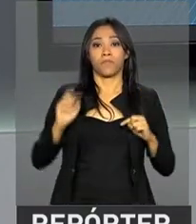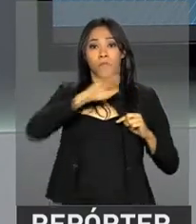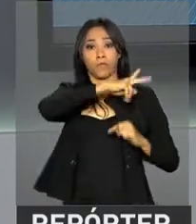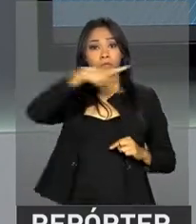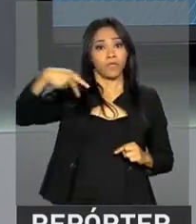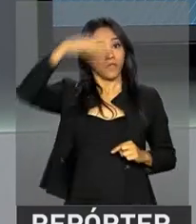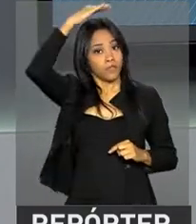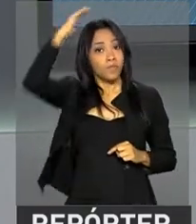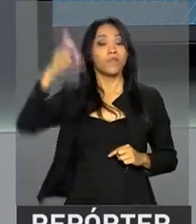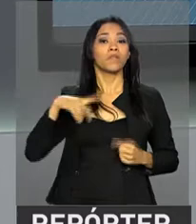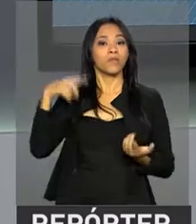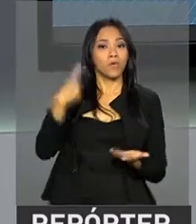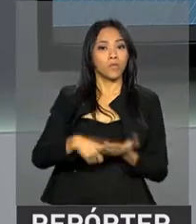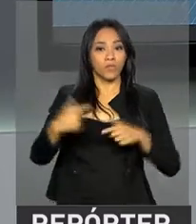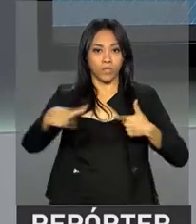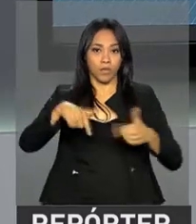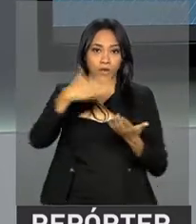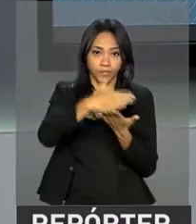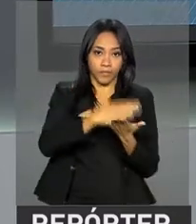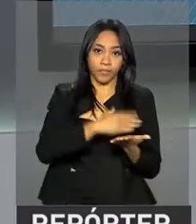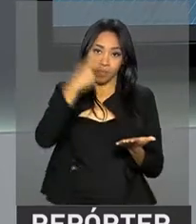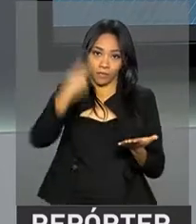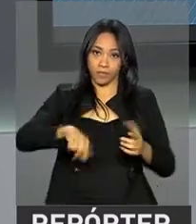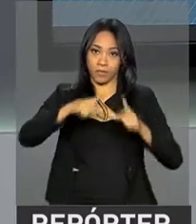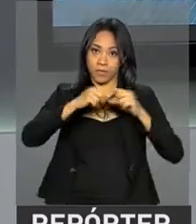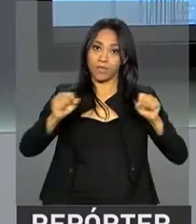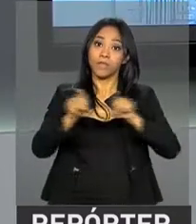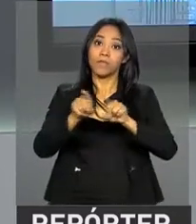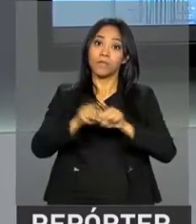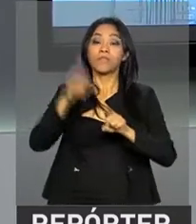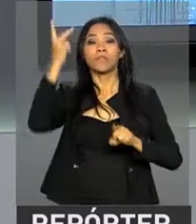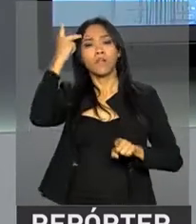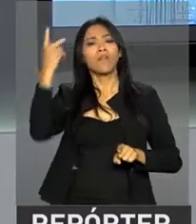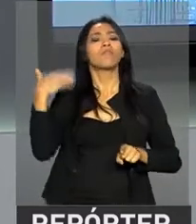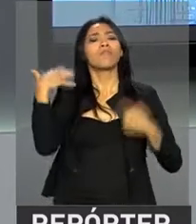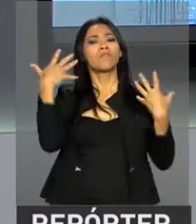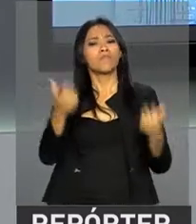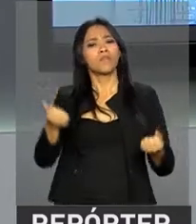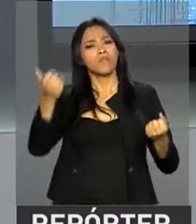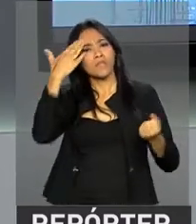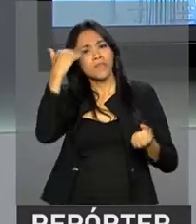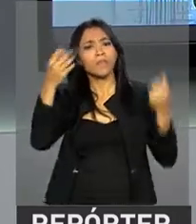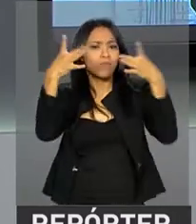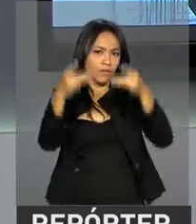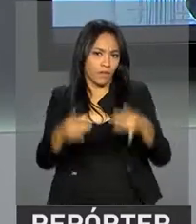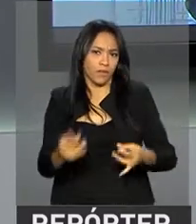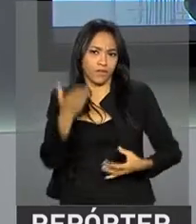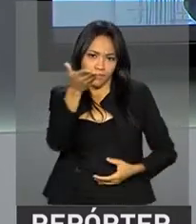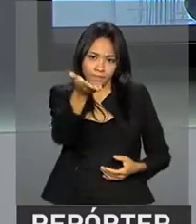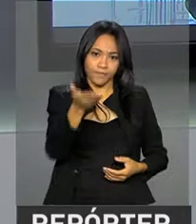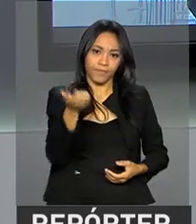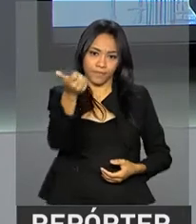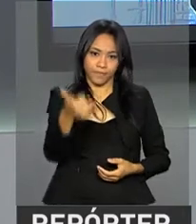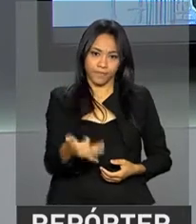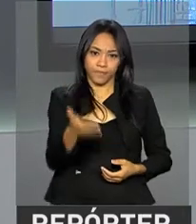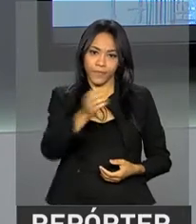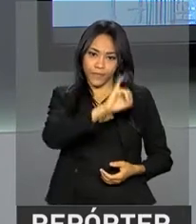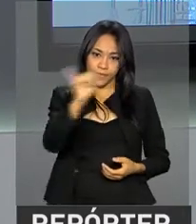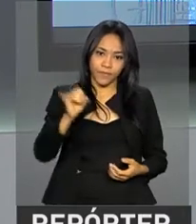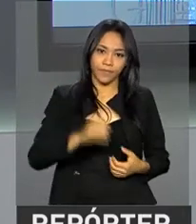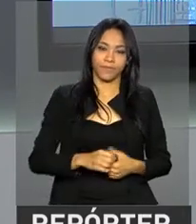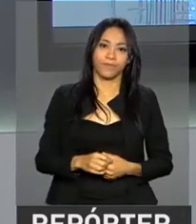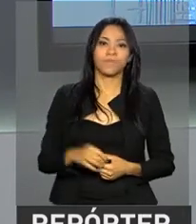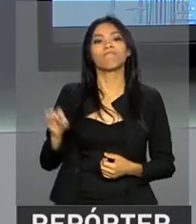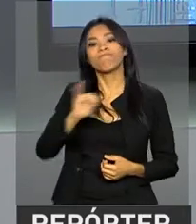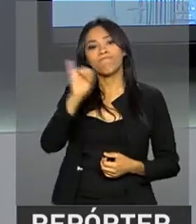brasília e em são paulo vamos então ao palácio do planalto saber os detalhes com o repórter joão pedro neto o joão pedro casa